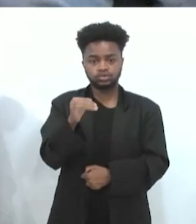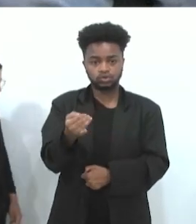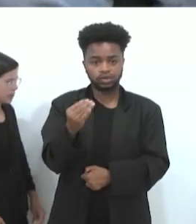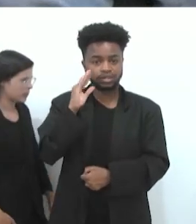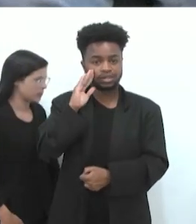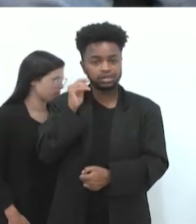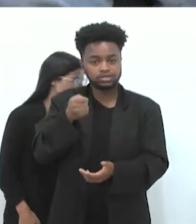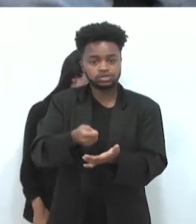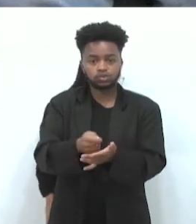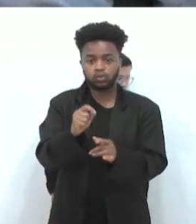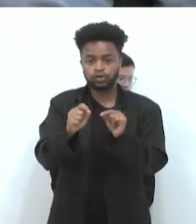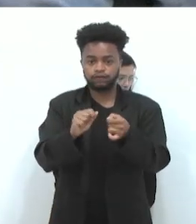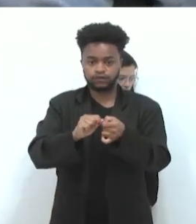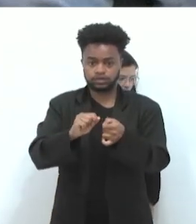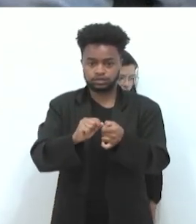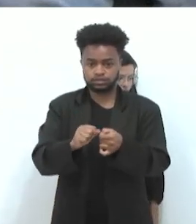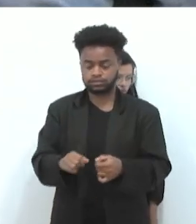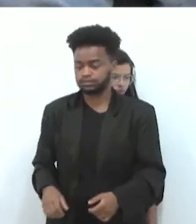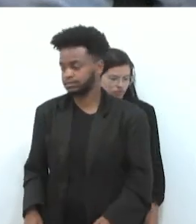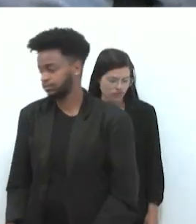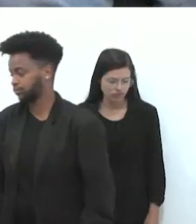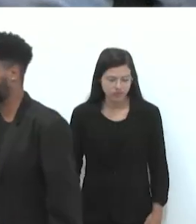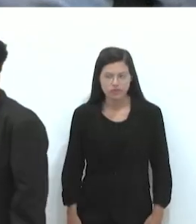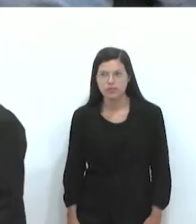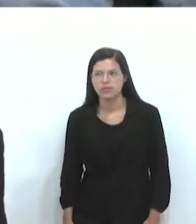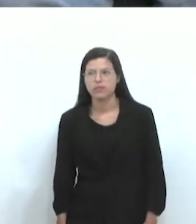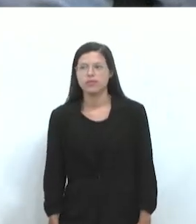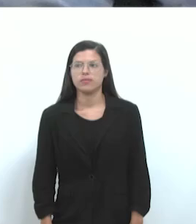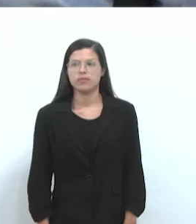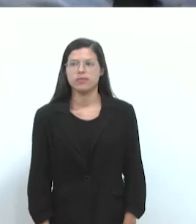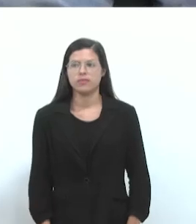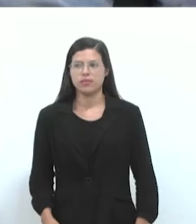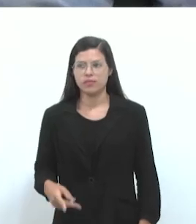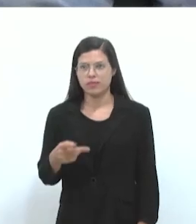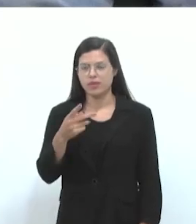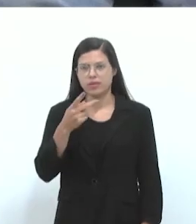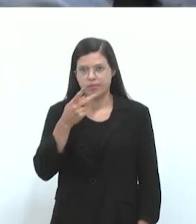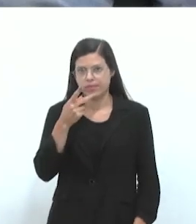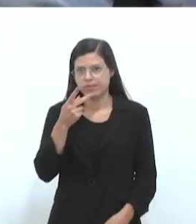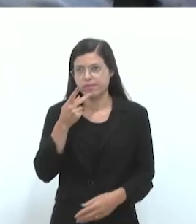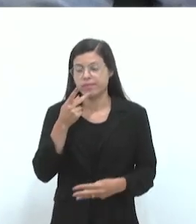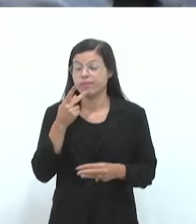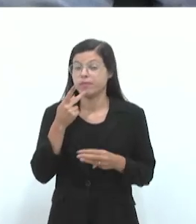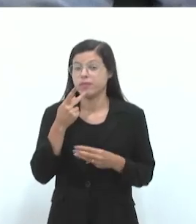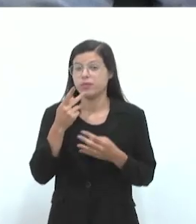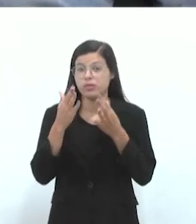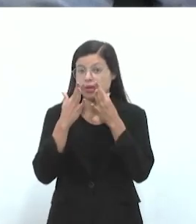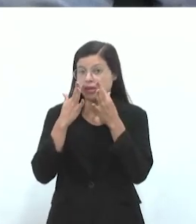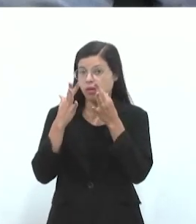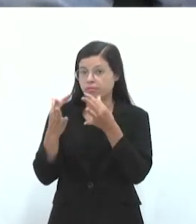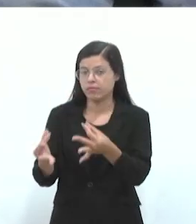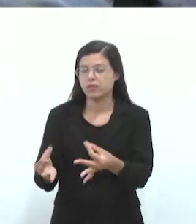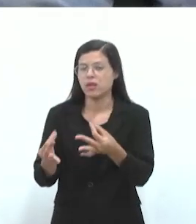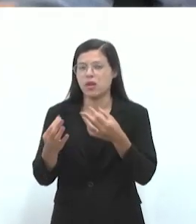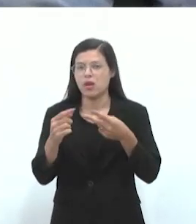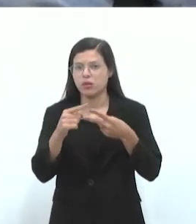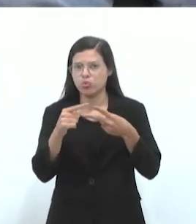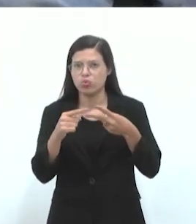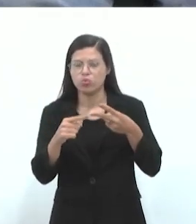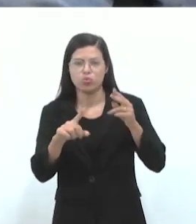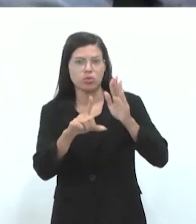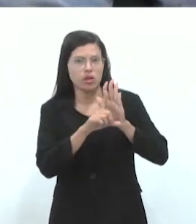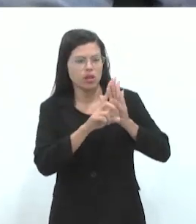definindo o que deveria se fazer. Eu fiz uma representação chamando a atenção para que as duas leis fossem